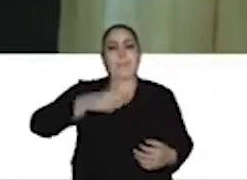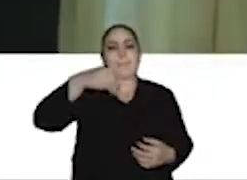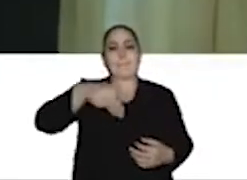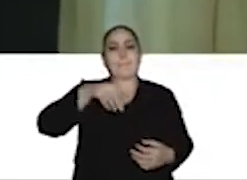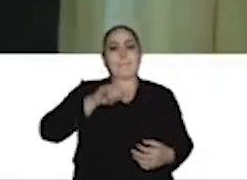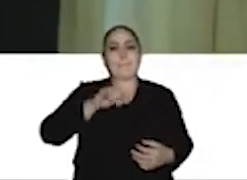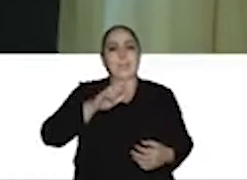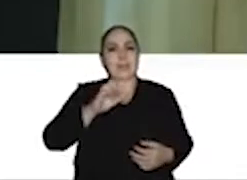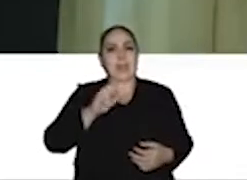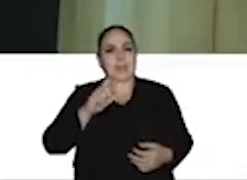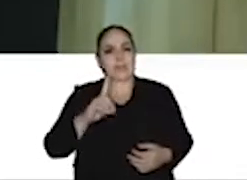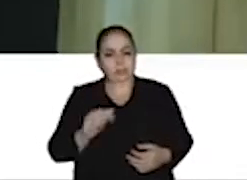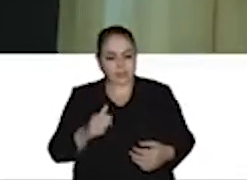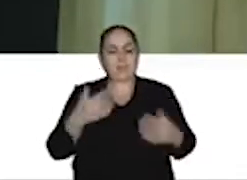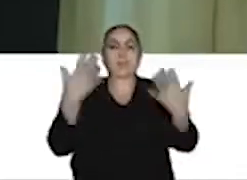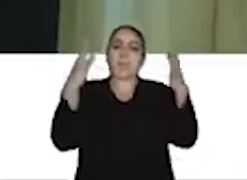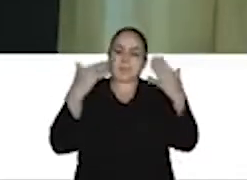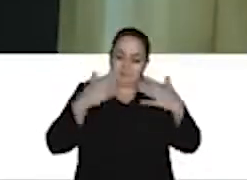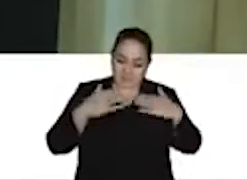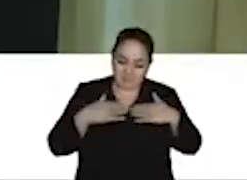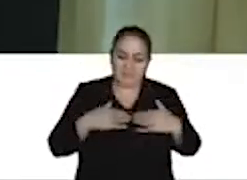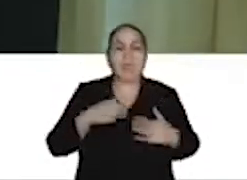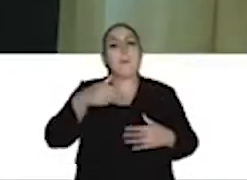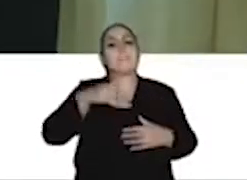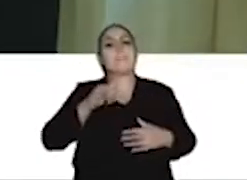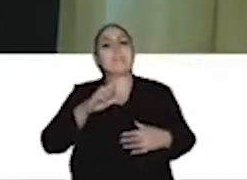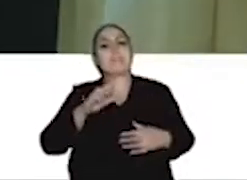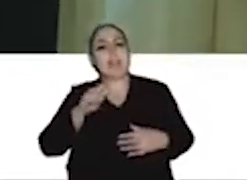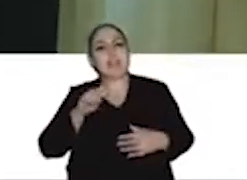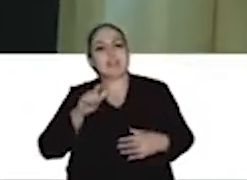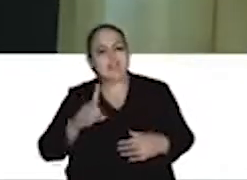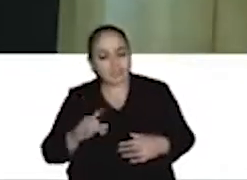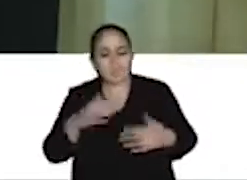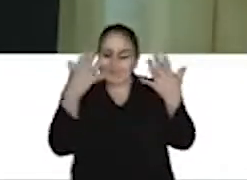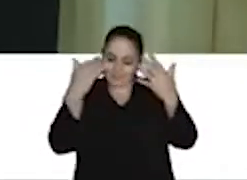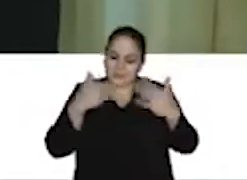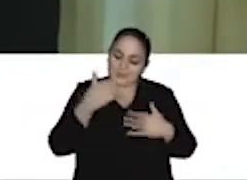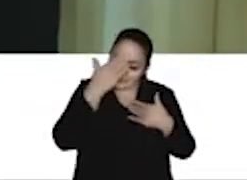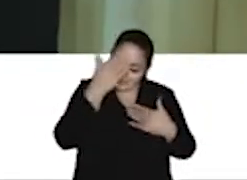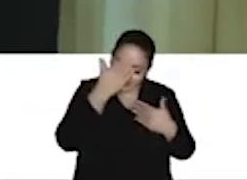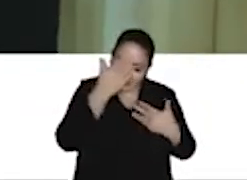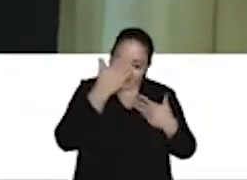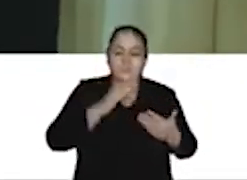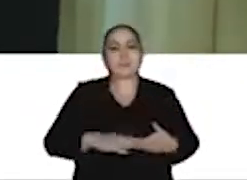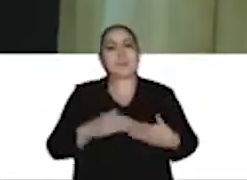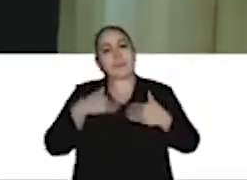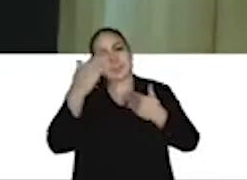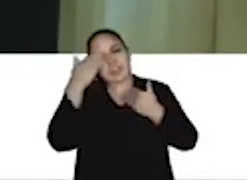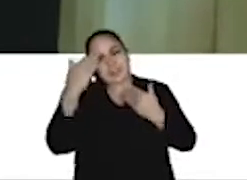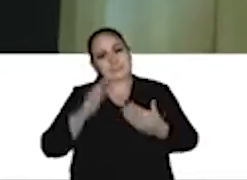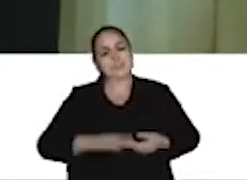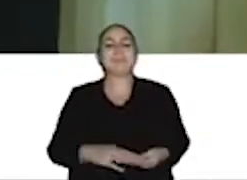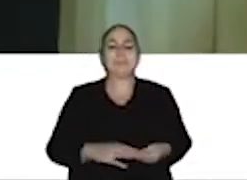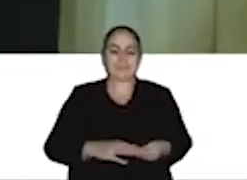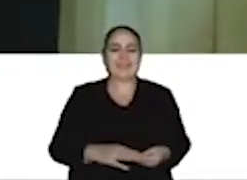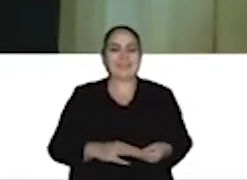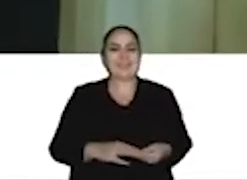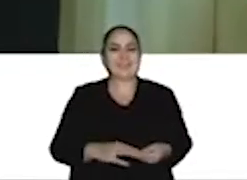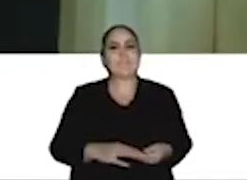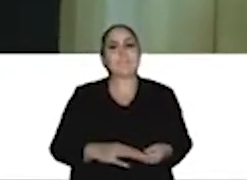Júnior. Uma salva de palmas para mim, é isso, clap, clap. Obrigado, gente, obrigado, obrigado, clap, clap. Obrigado, obrigado, gente.